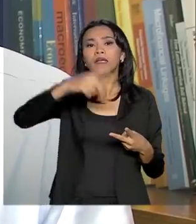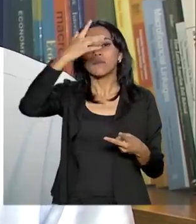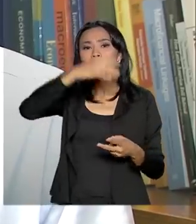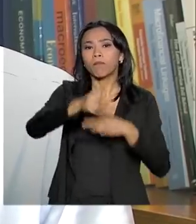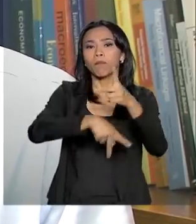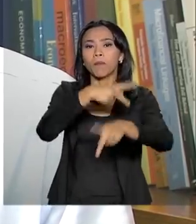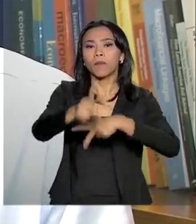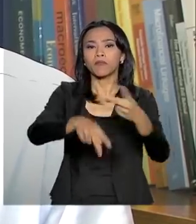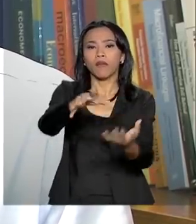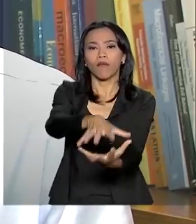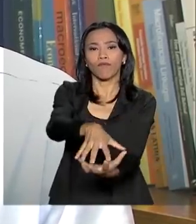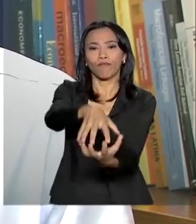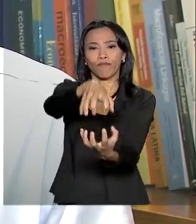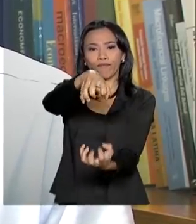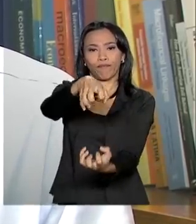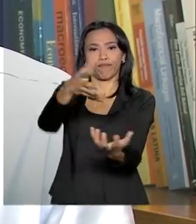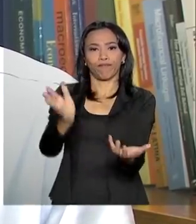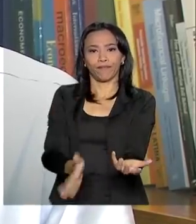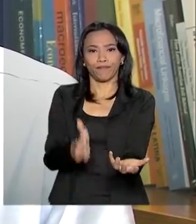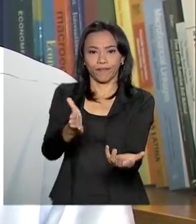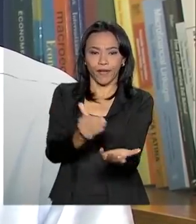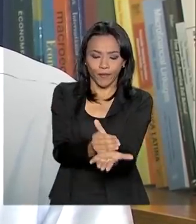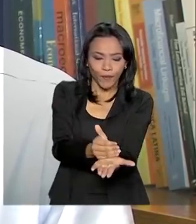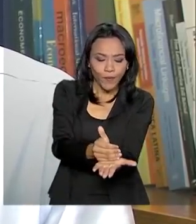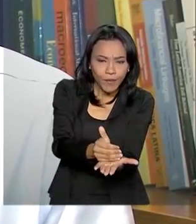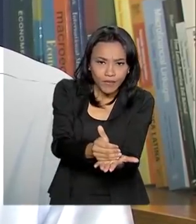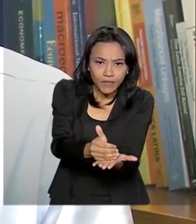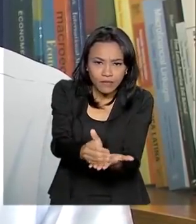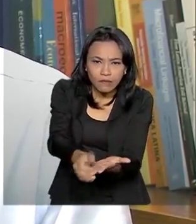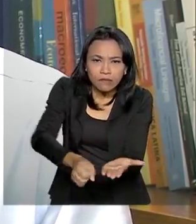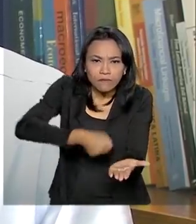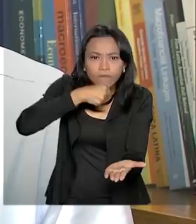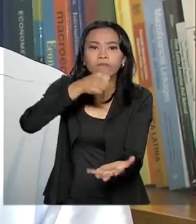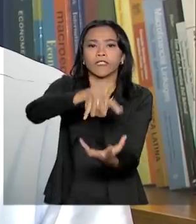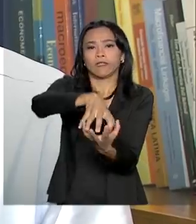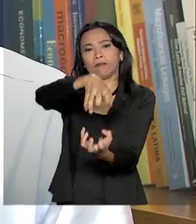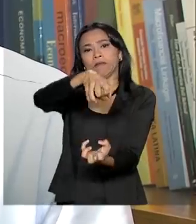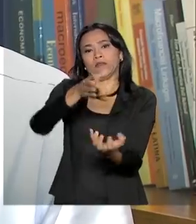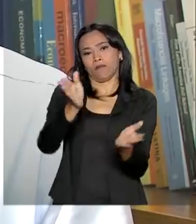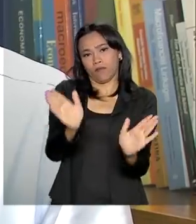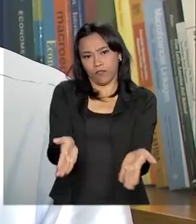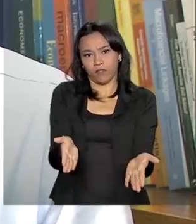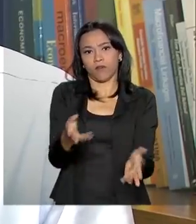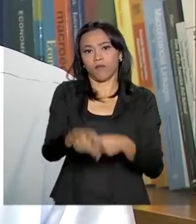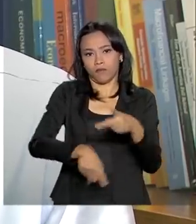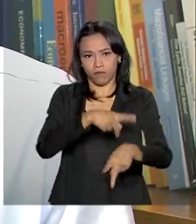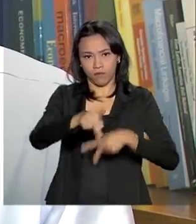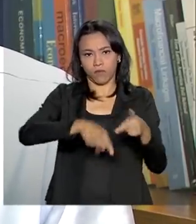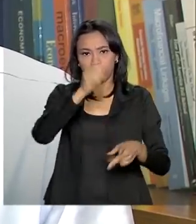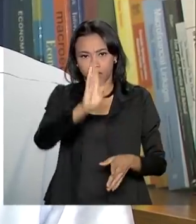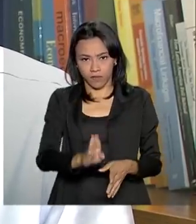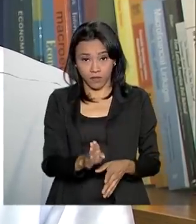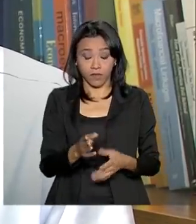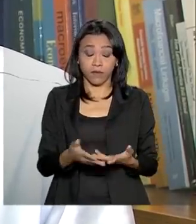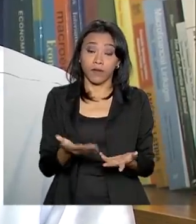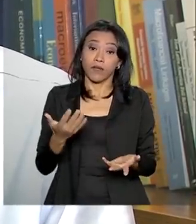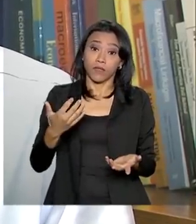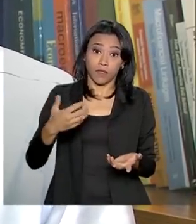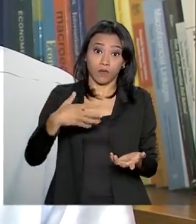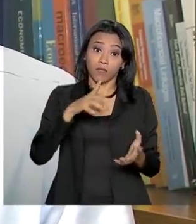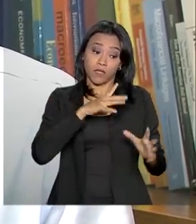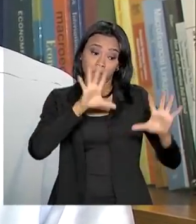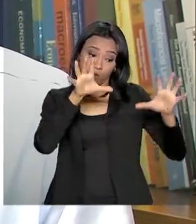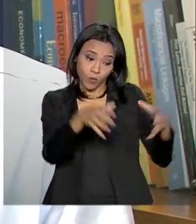populacional. O Brasil já está em processo acelerado de envelhecimento populacional. A população em idade